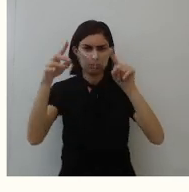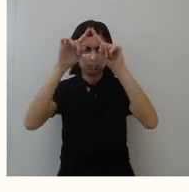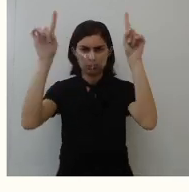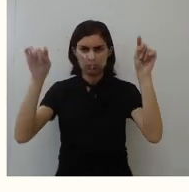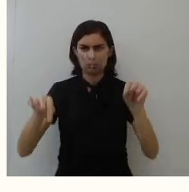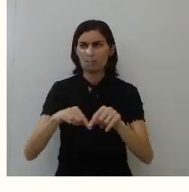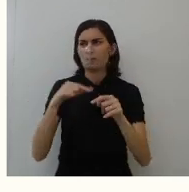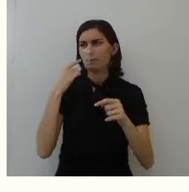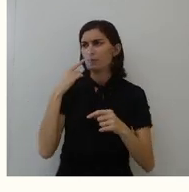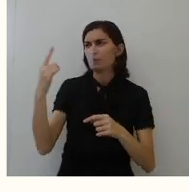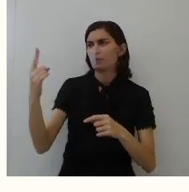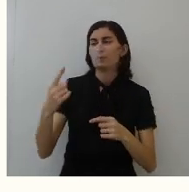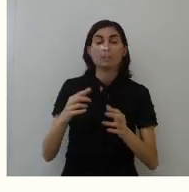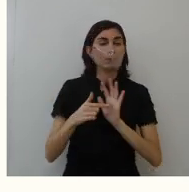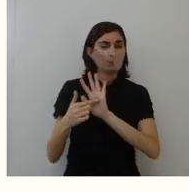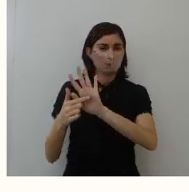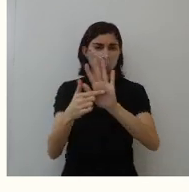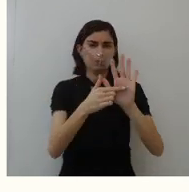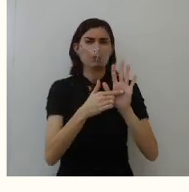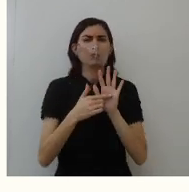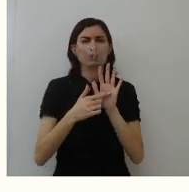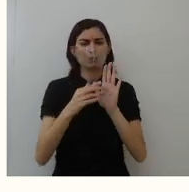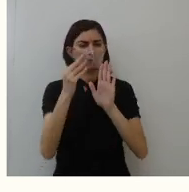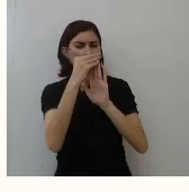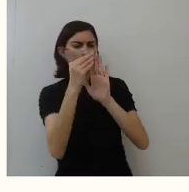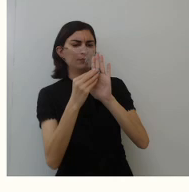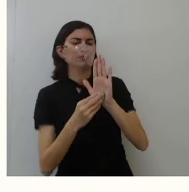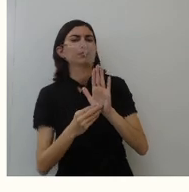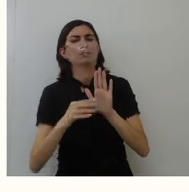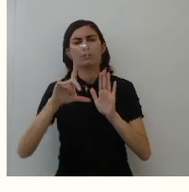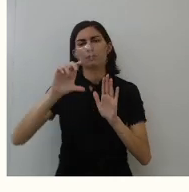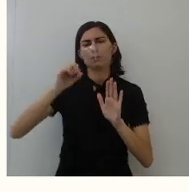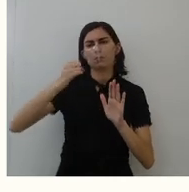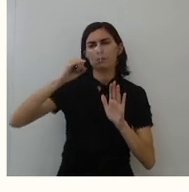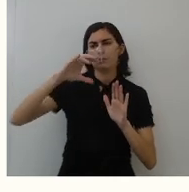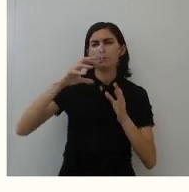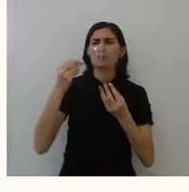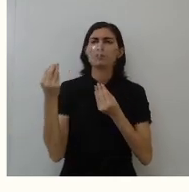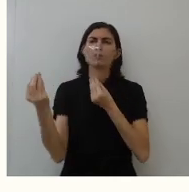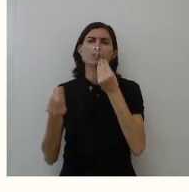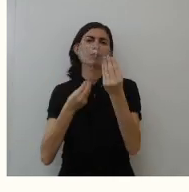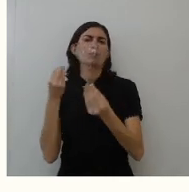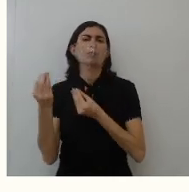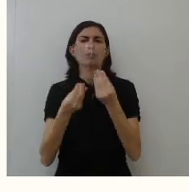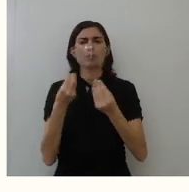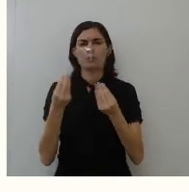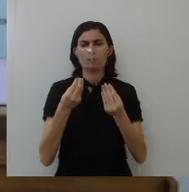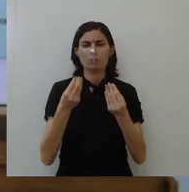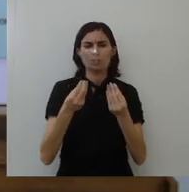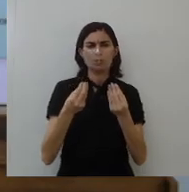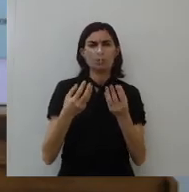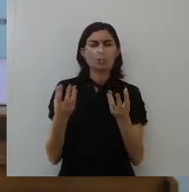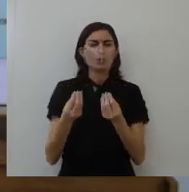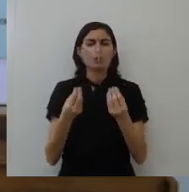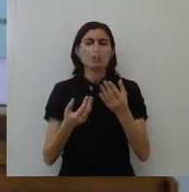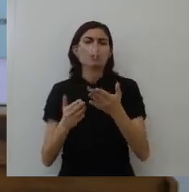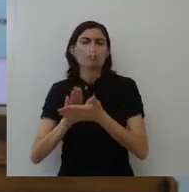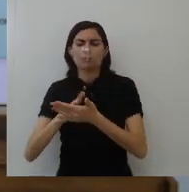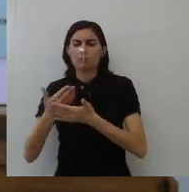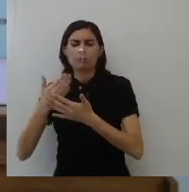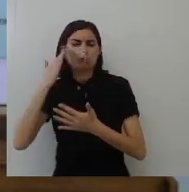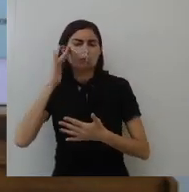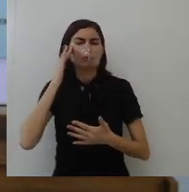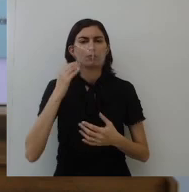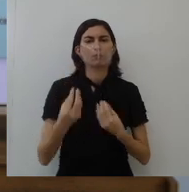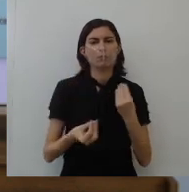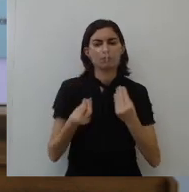aqui, né, que vai mostrar esse esquema clássico. Como é que seria esse esquema clássico? Como é que a gente interpreta isso,